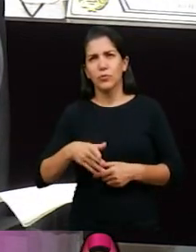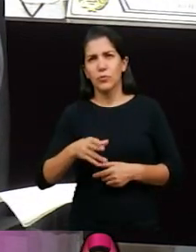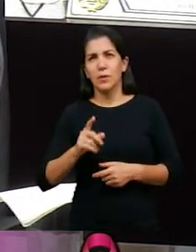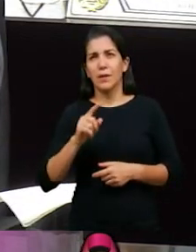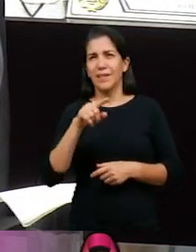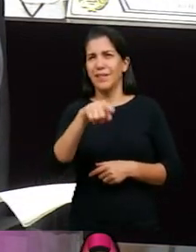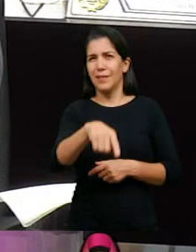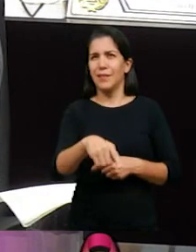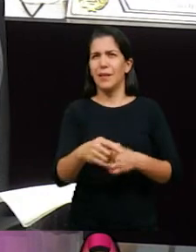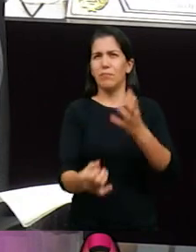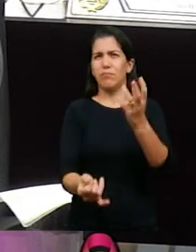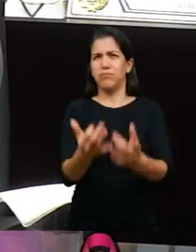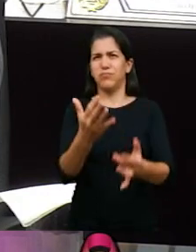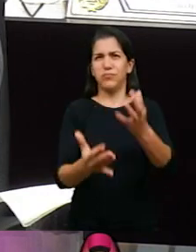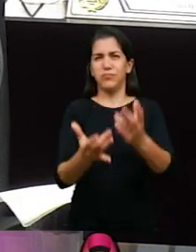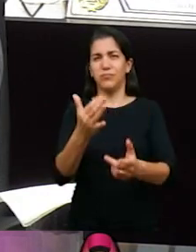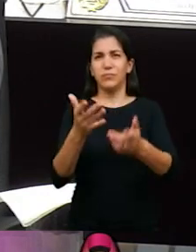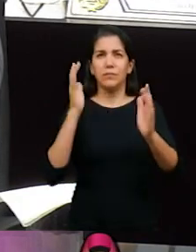no calçadão.